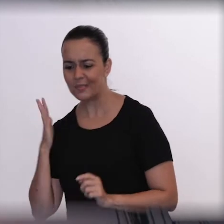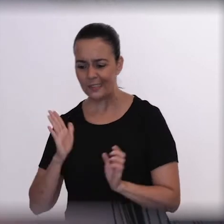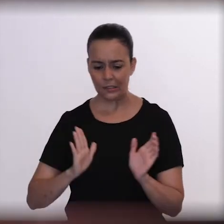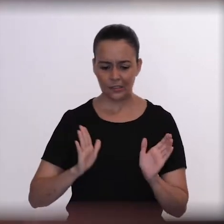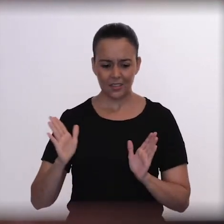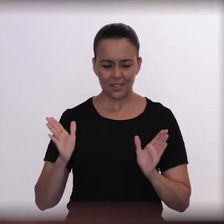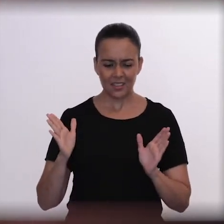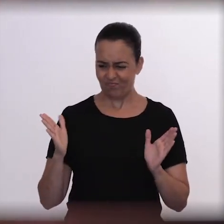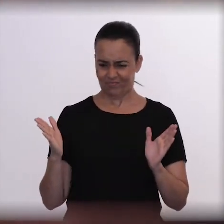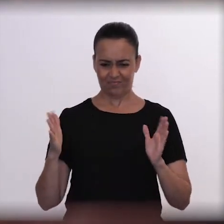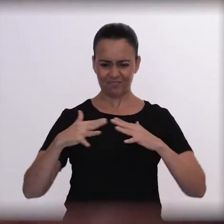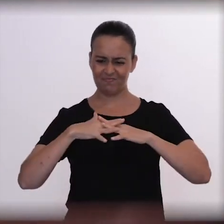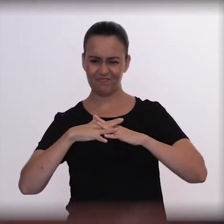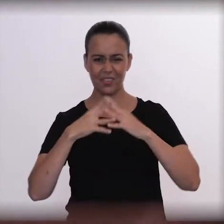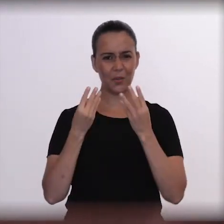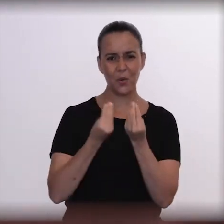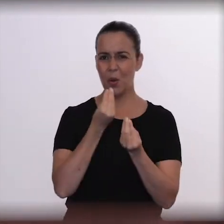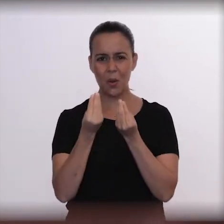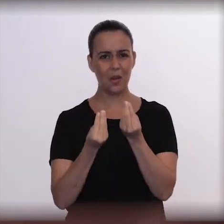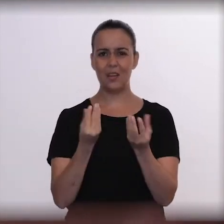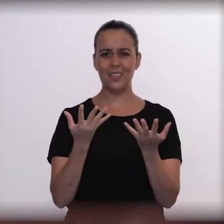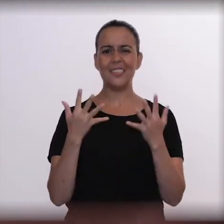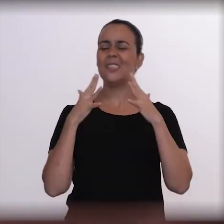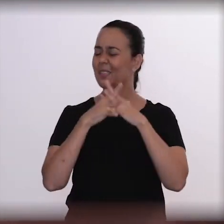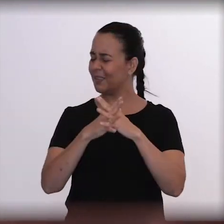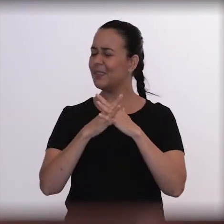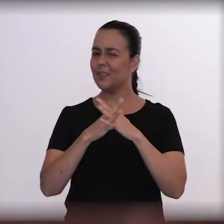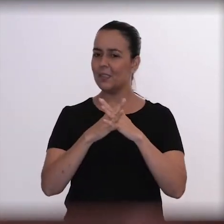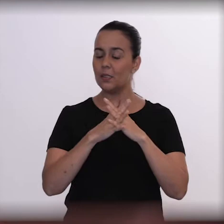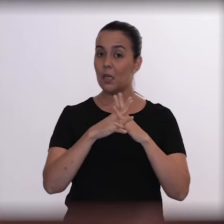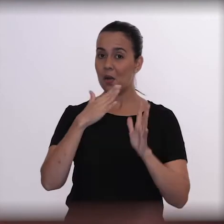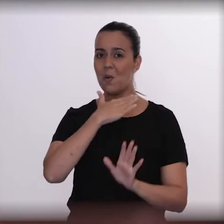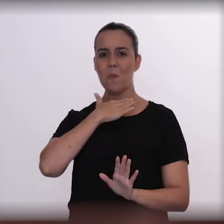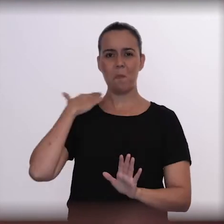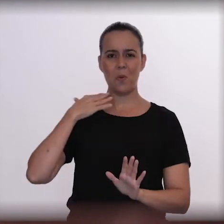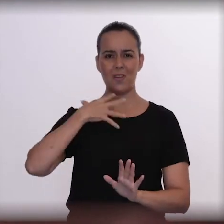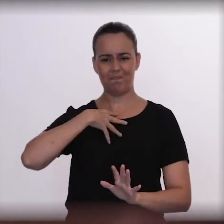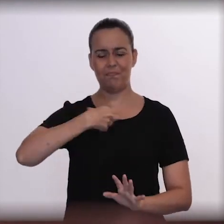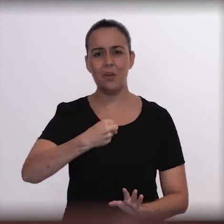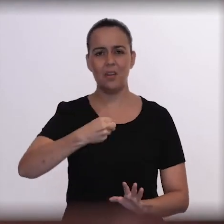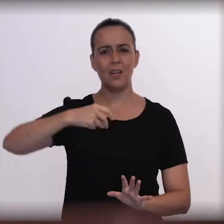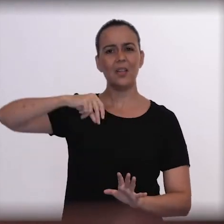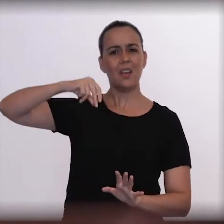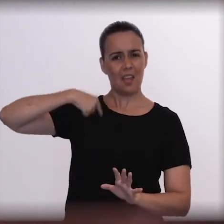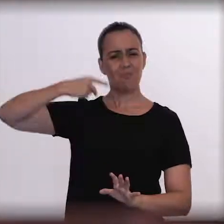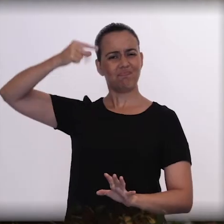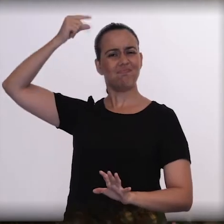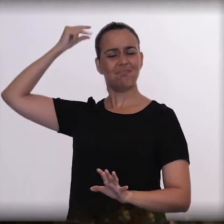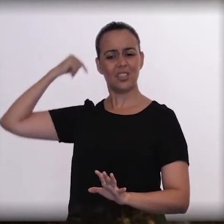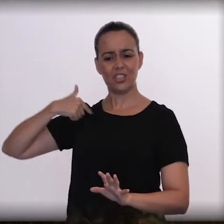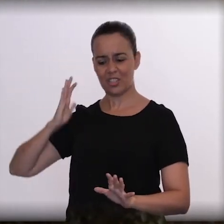E a ideia de não querer viver é bem antiga, né? 9, 10 anos de idade